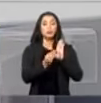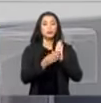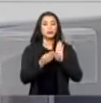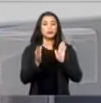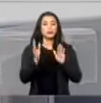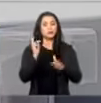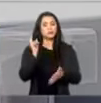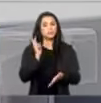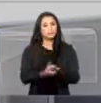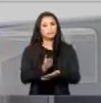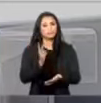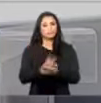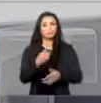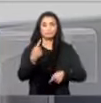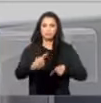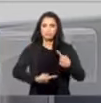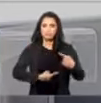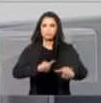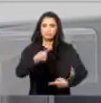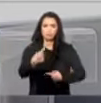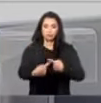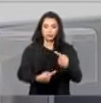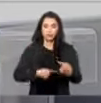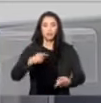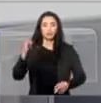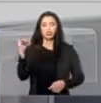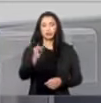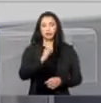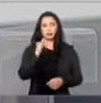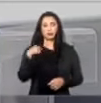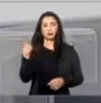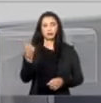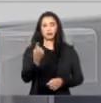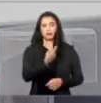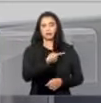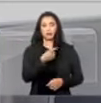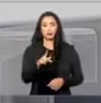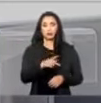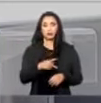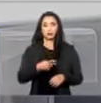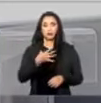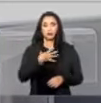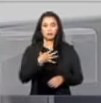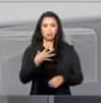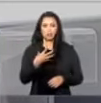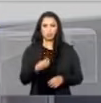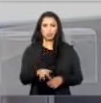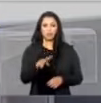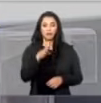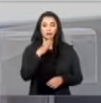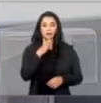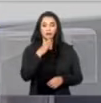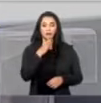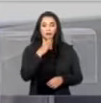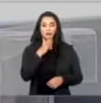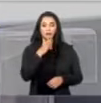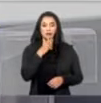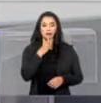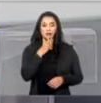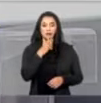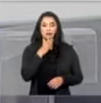duradouro e mais importante para o nosso país e para os nossos filhos. Conhecimento não